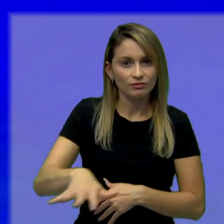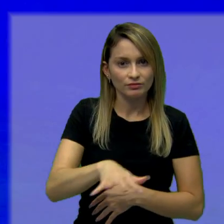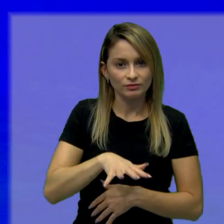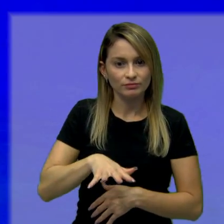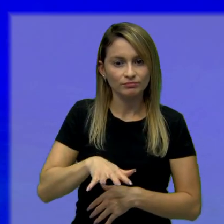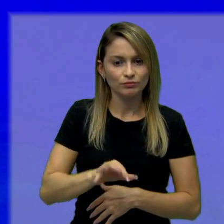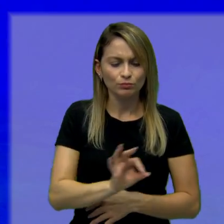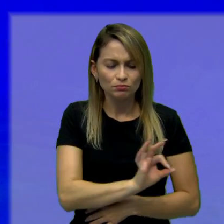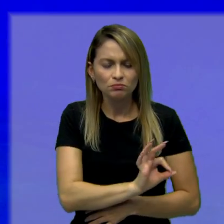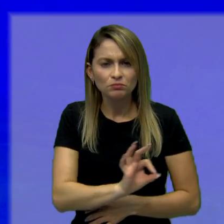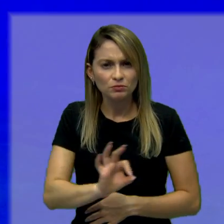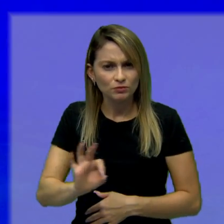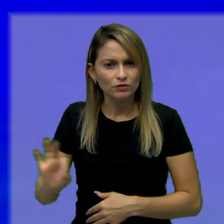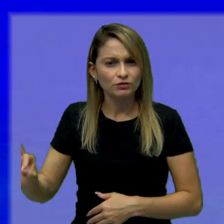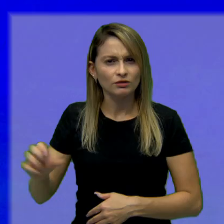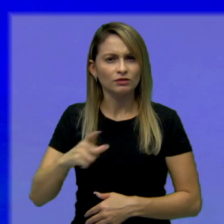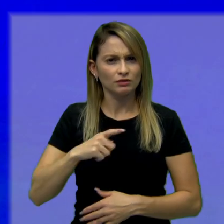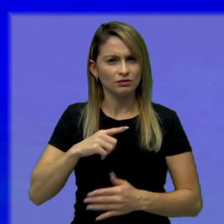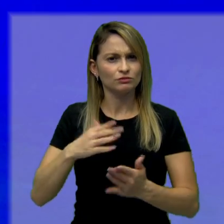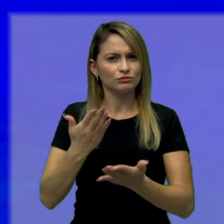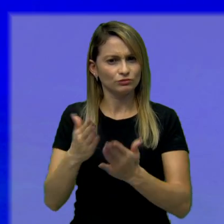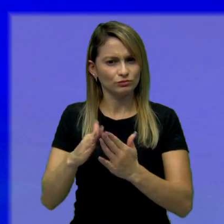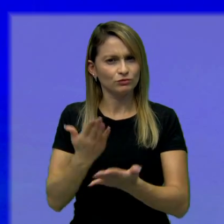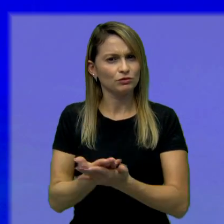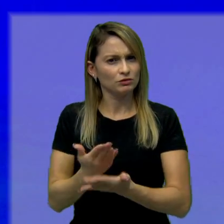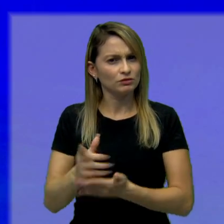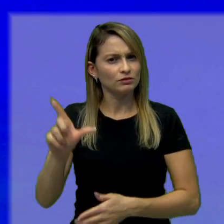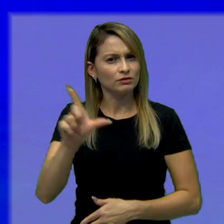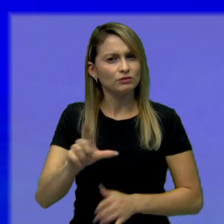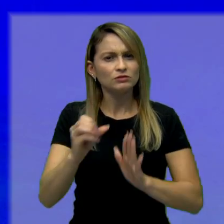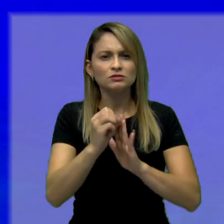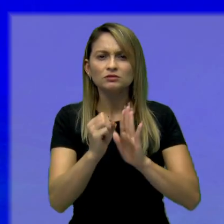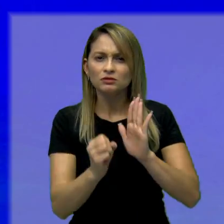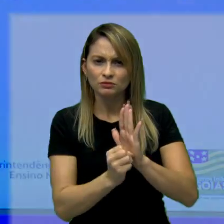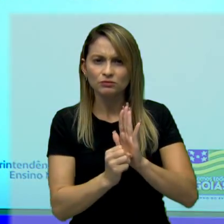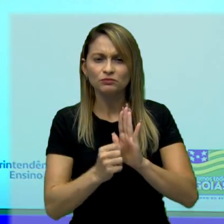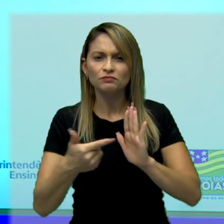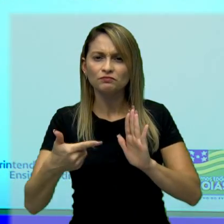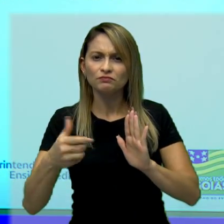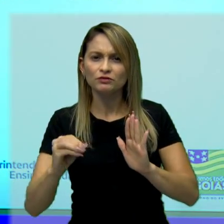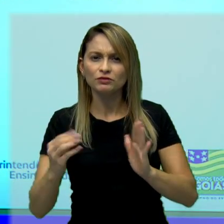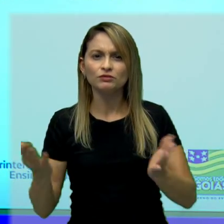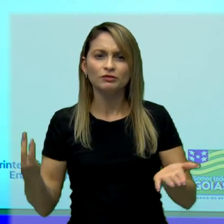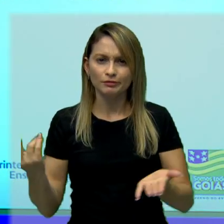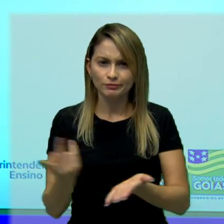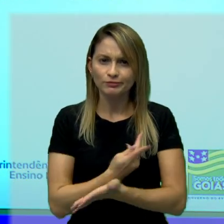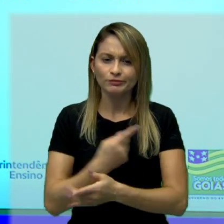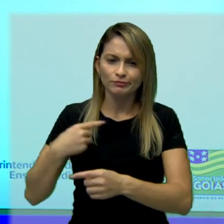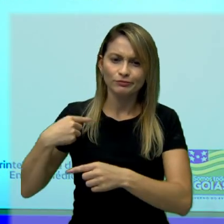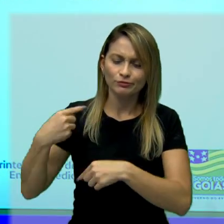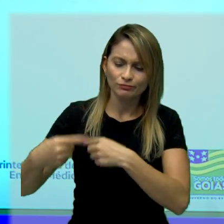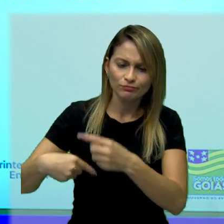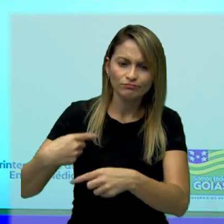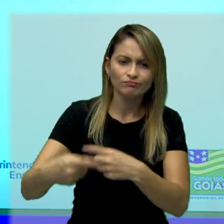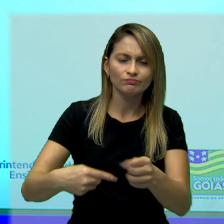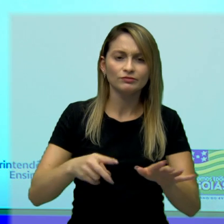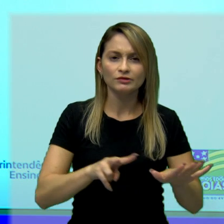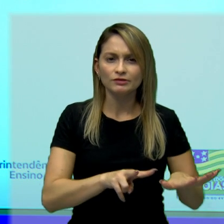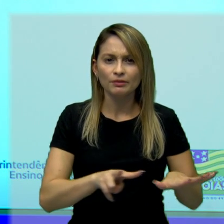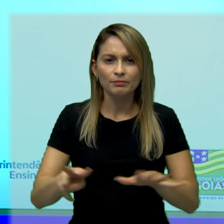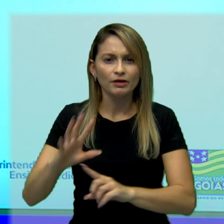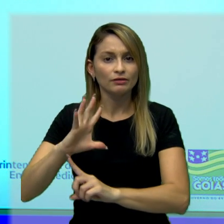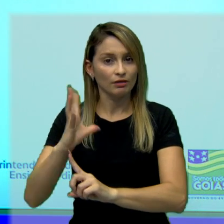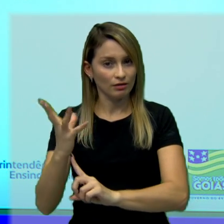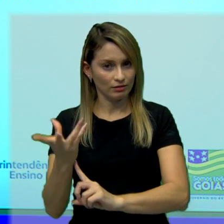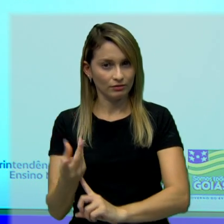literária. O modernismo, então, é uma escola literária do século XX. Ela vai acontecer no Brasil somente depois